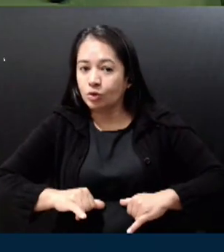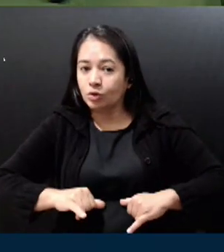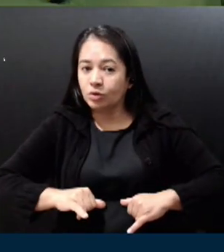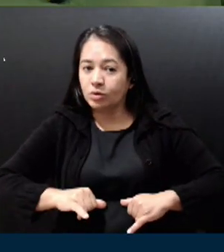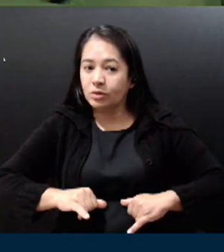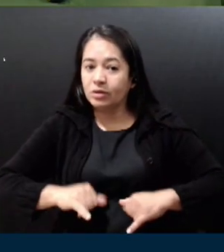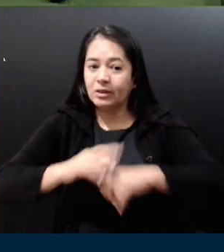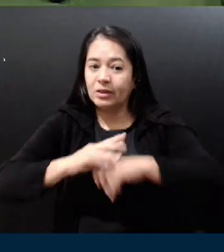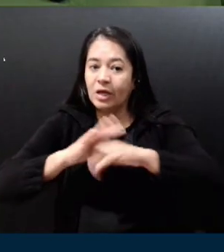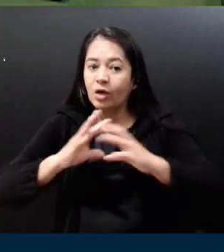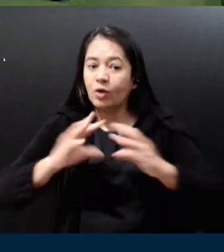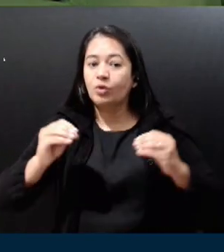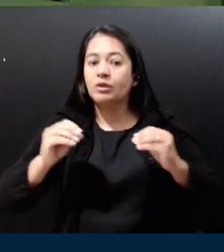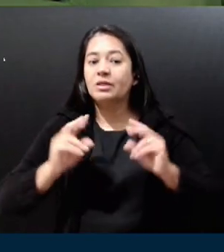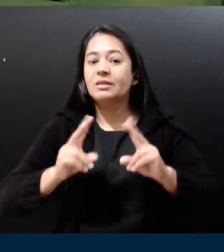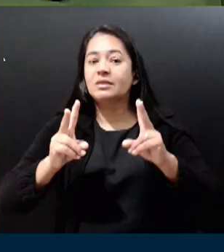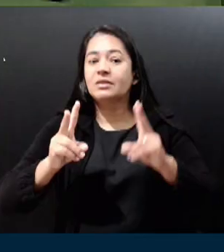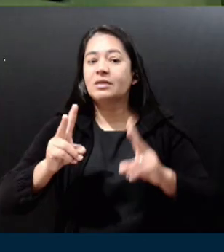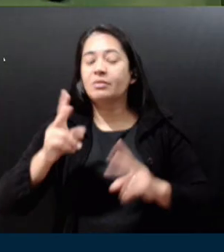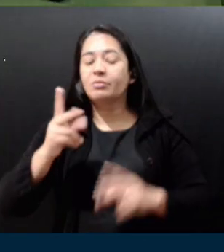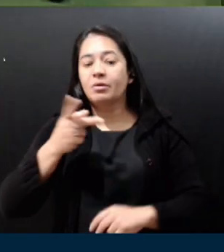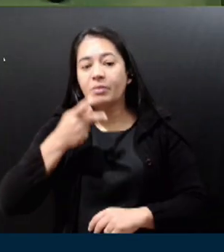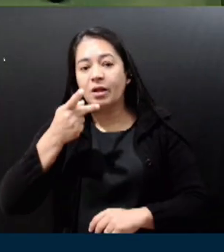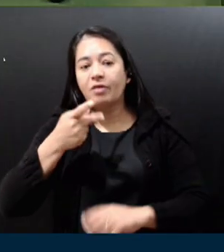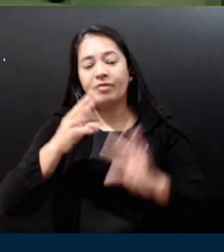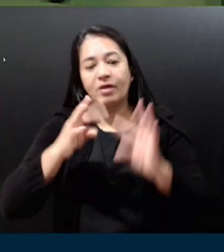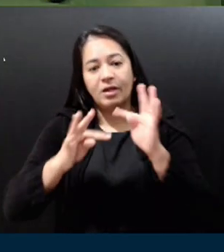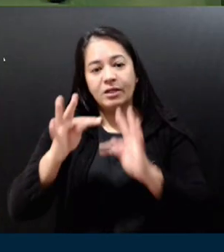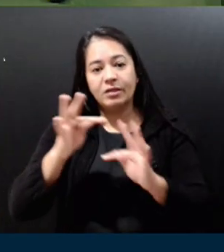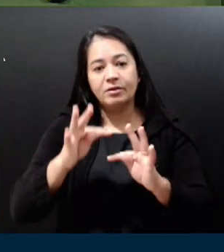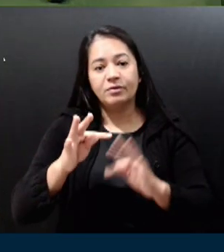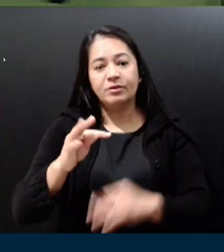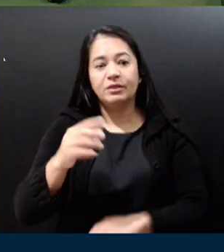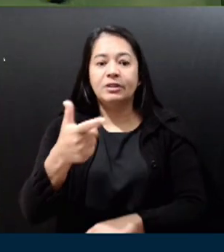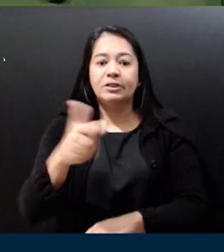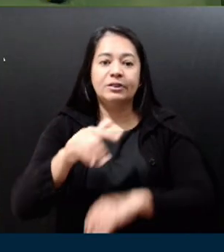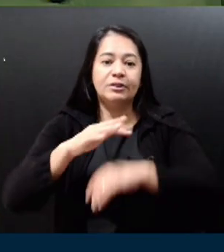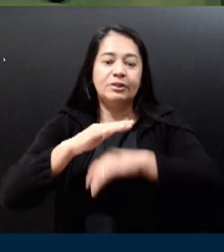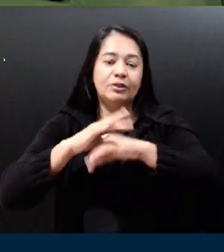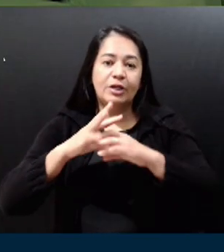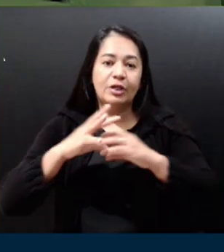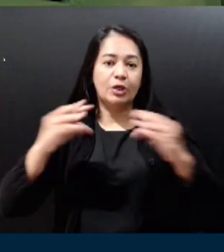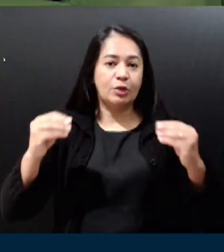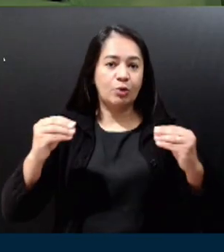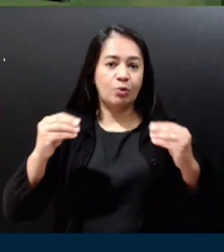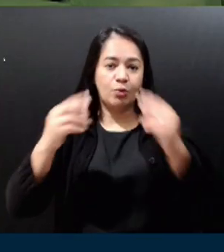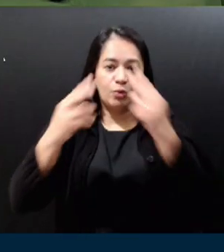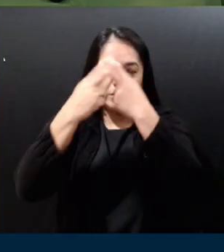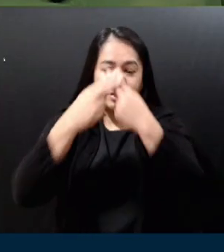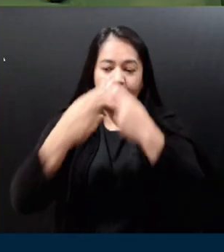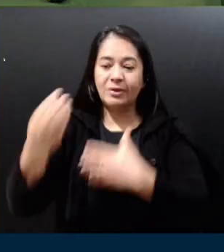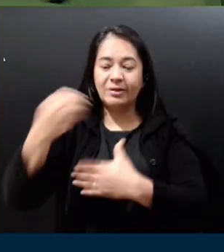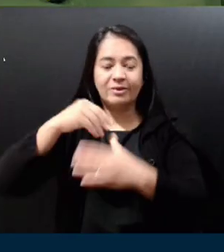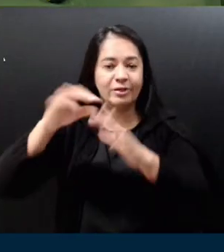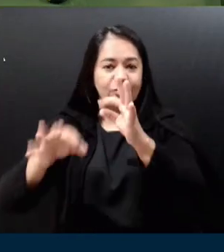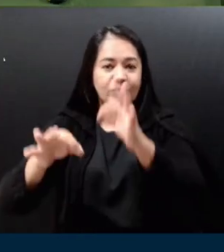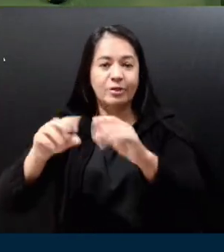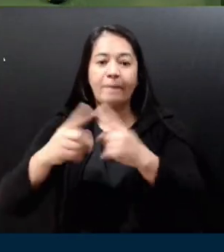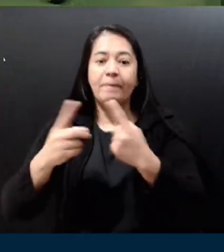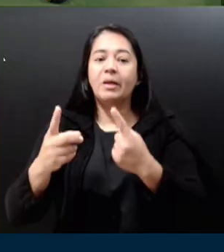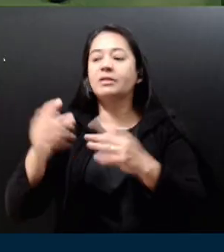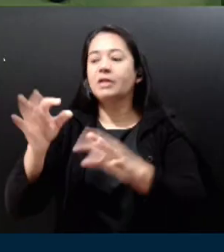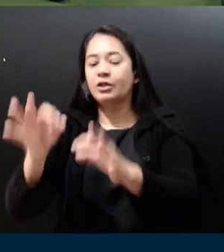pela terapia. Não existe cura de trauma na justiça, mas a justiça pode, em alguns casos